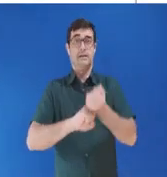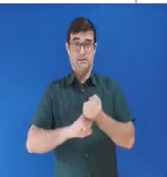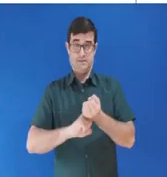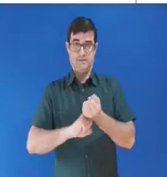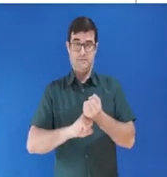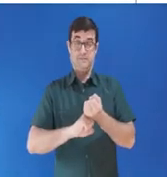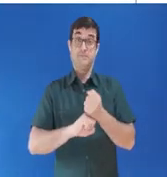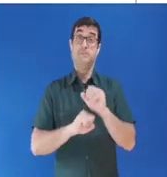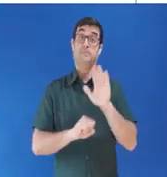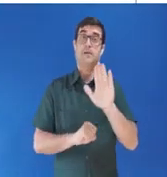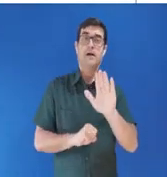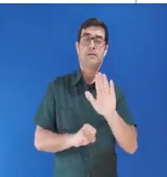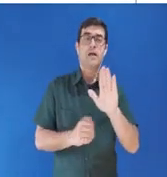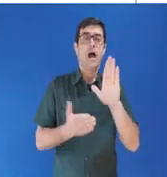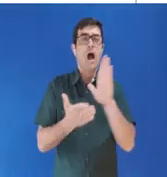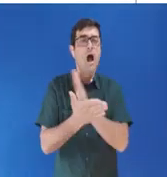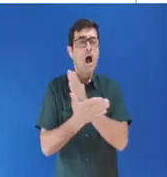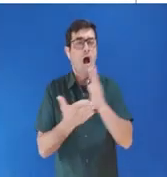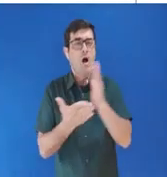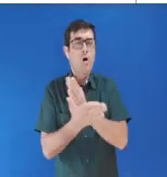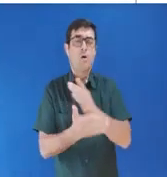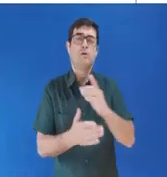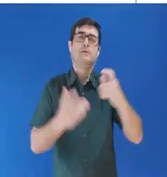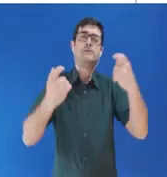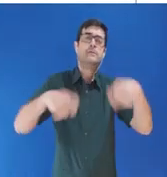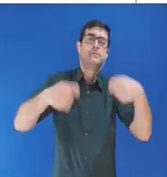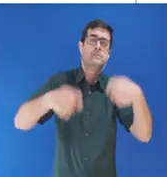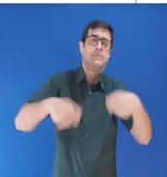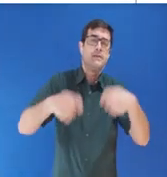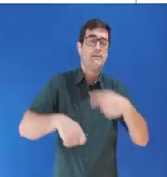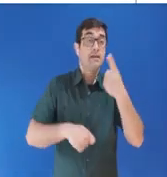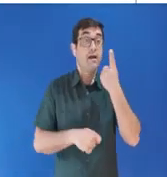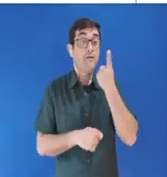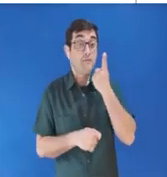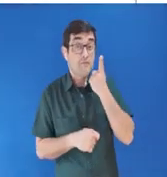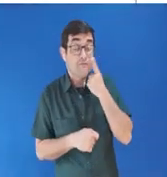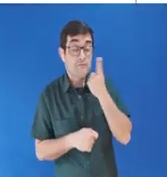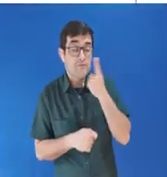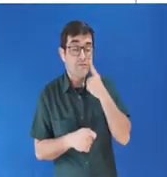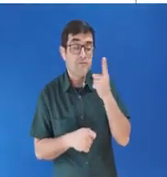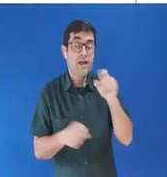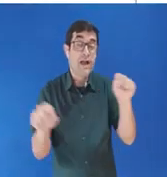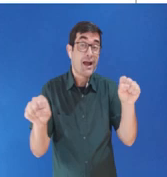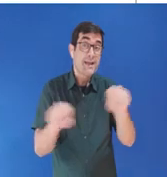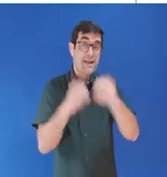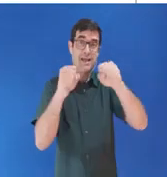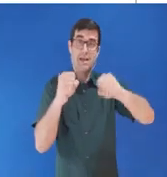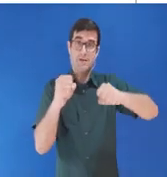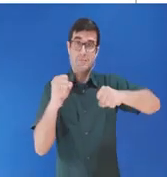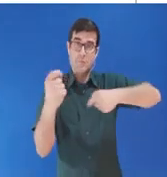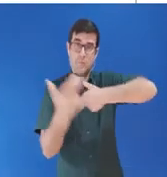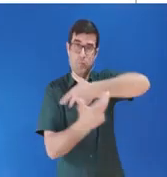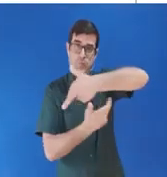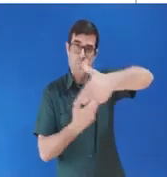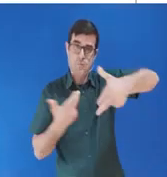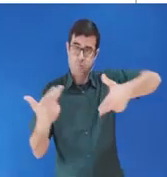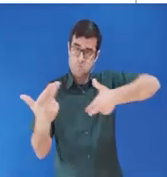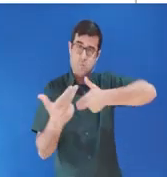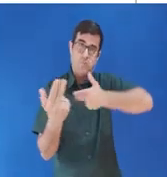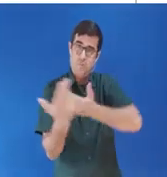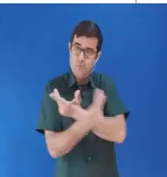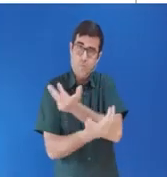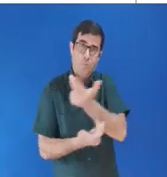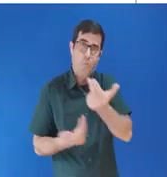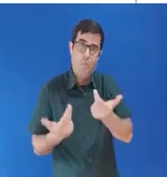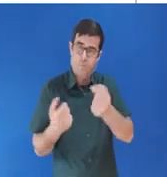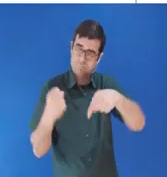Entretanto, em alguns casos, a gente precisa avaliar a quebra da simetria. Então, a simetria dos orbitais tem forte influência